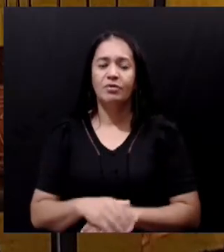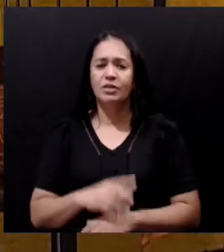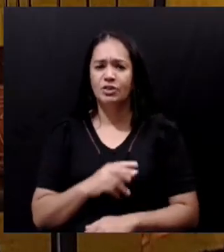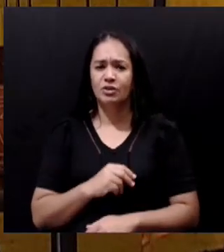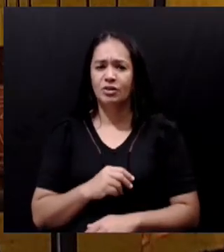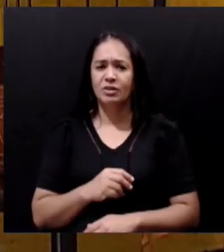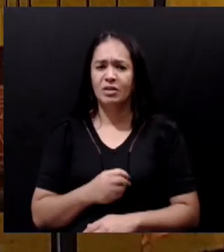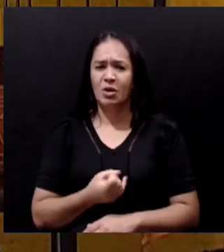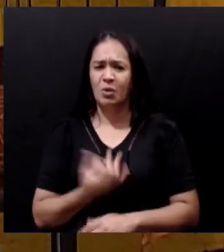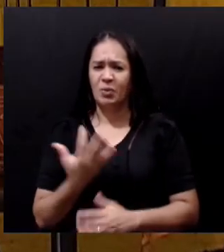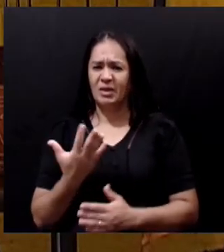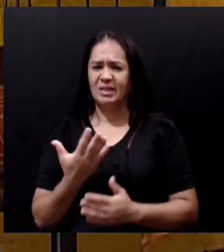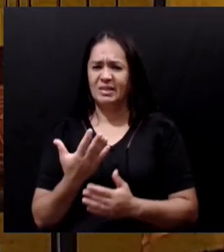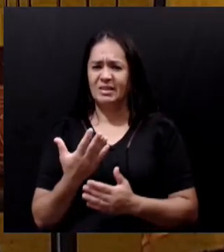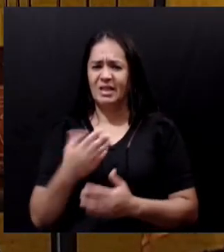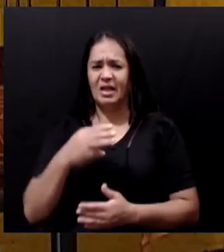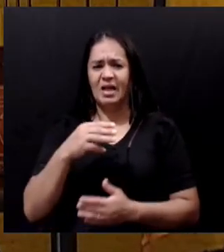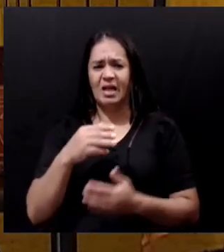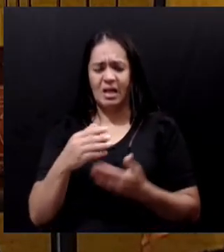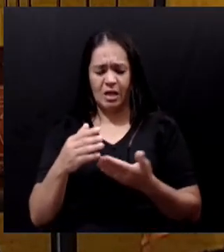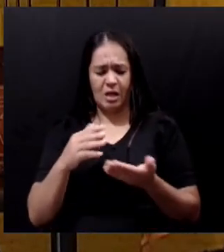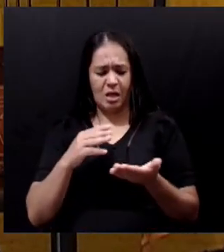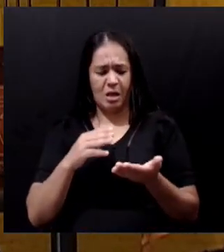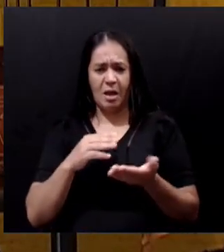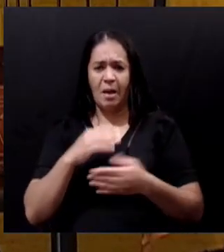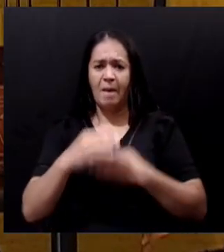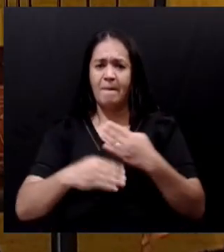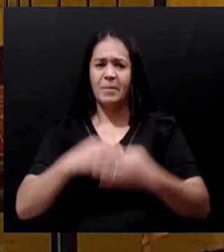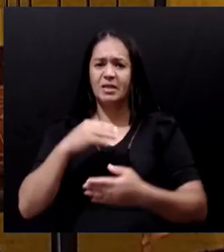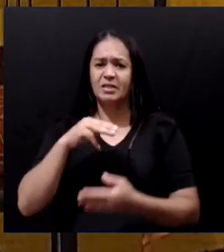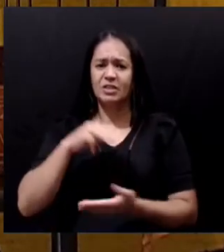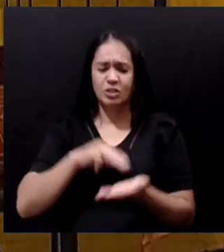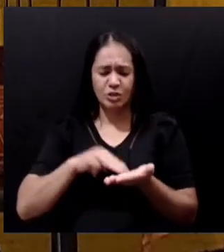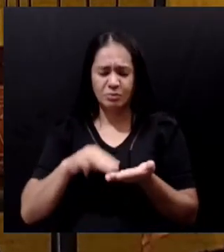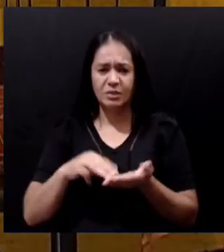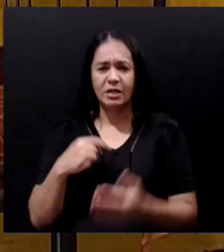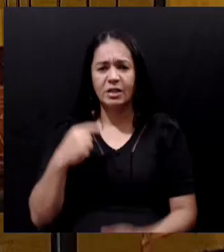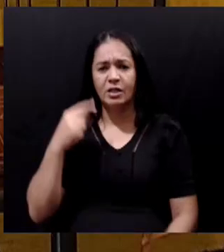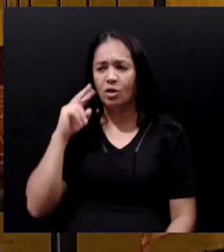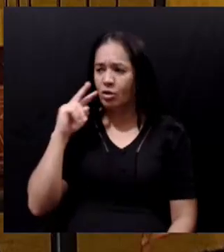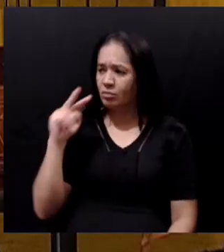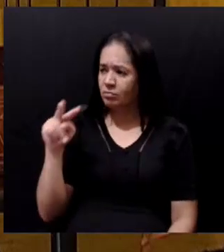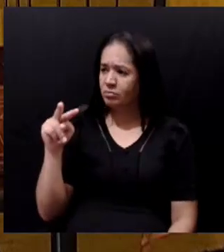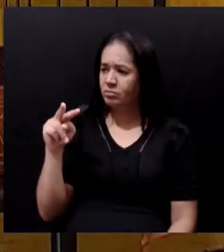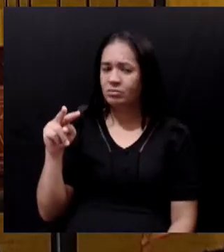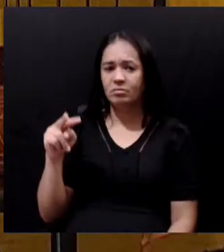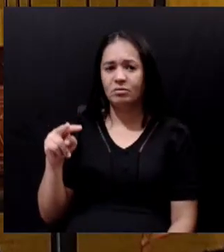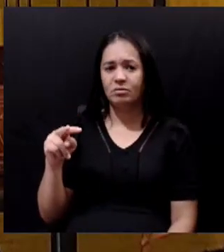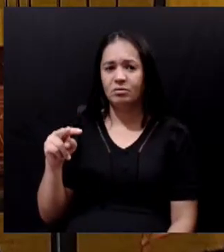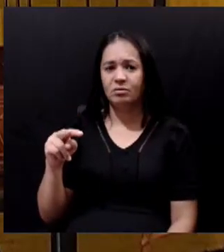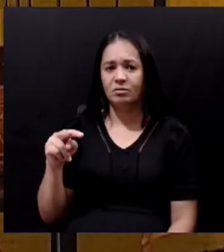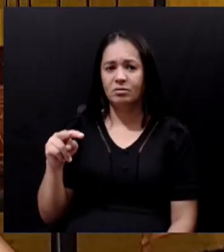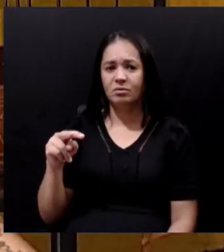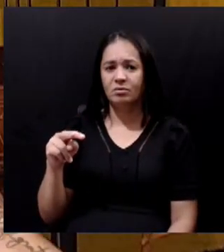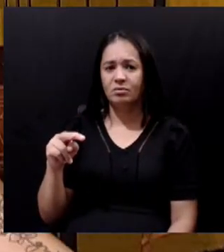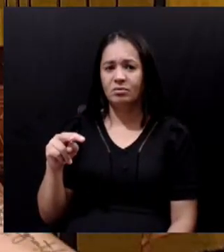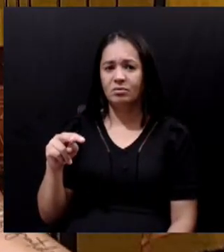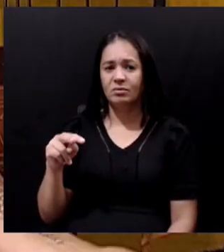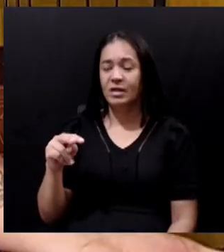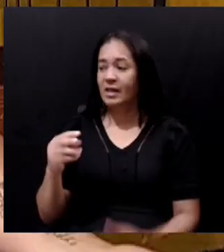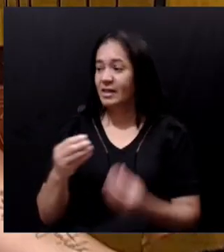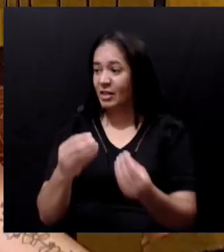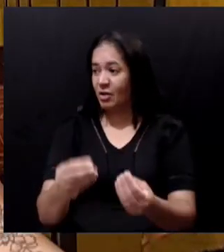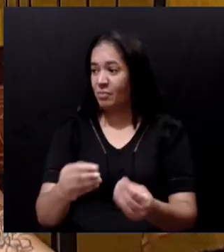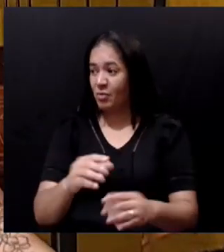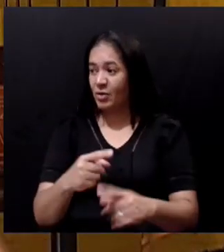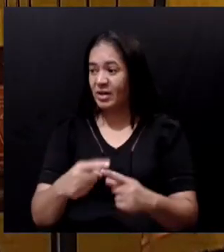pastel. Aí, e pensando em algo, né? Aí ele olhou para mim e falou assim, para as meninas comer, o Fábio deu, porque se deixar lá, são coisas